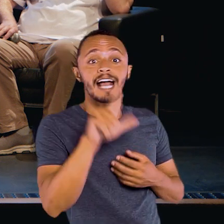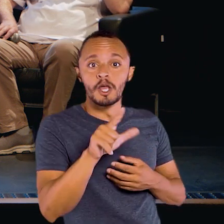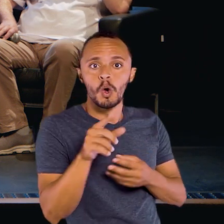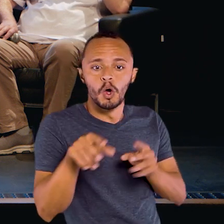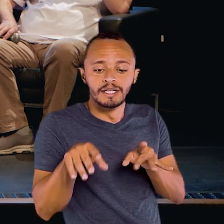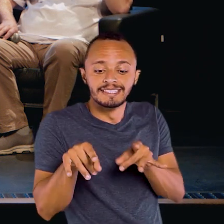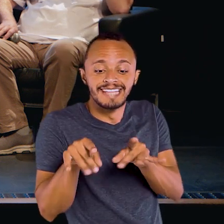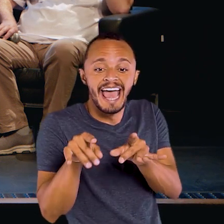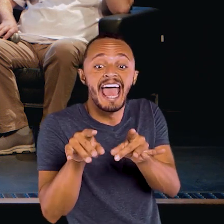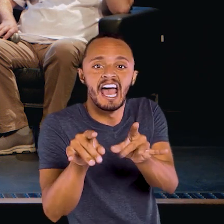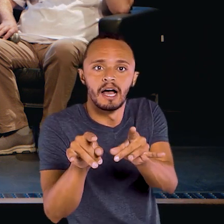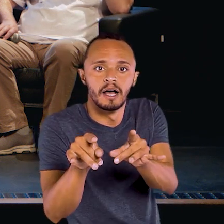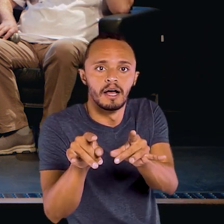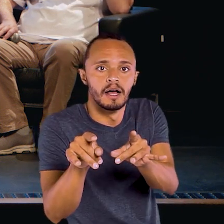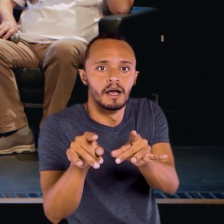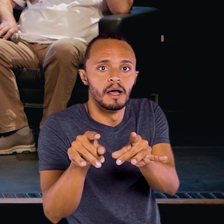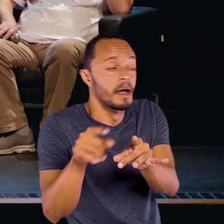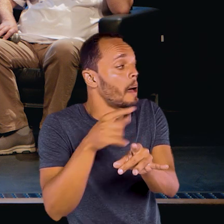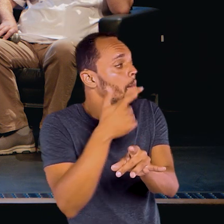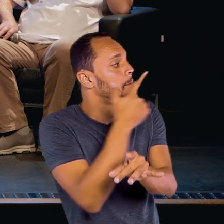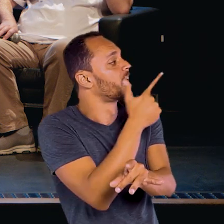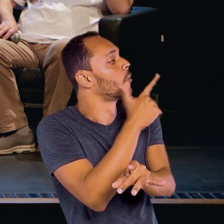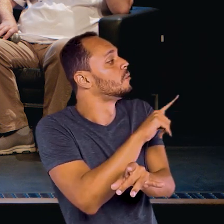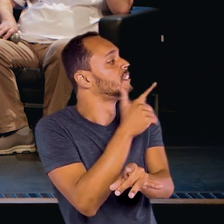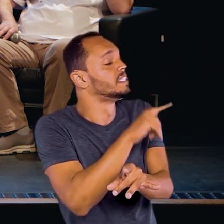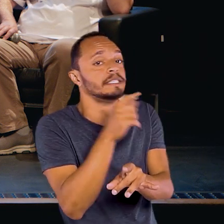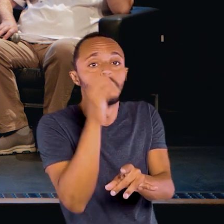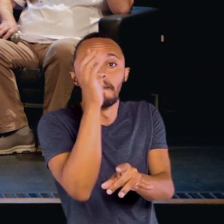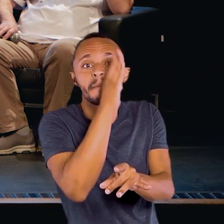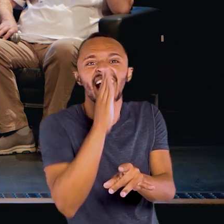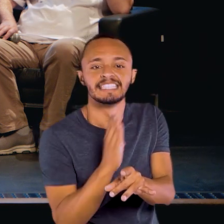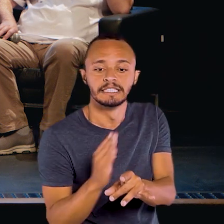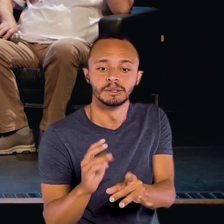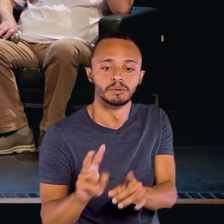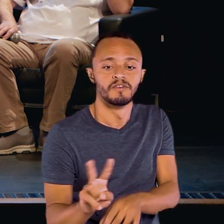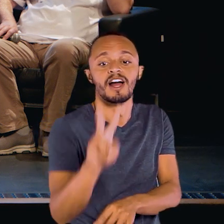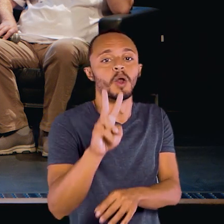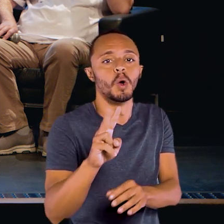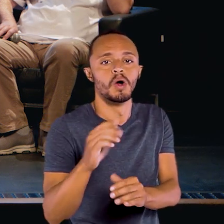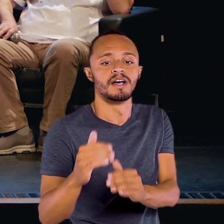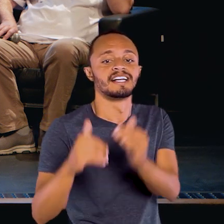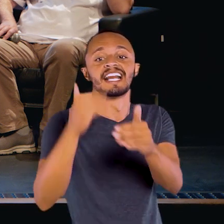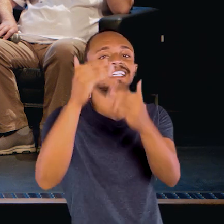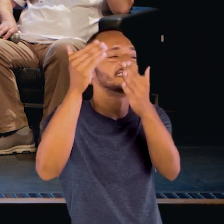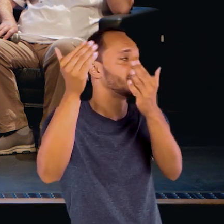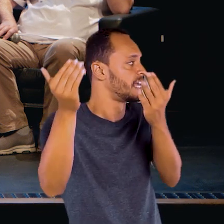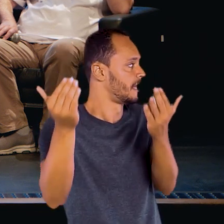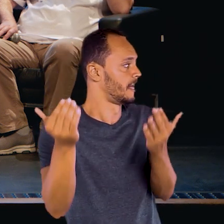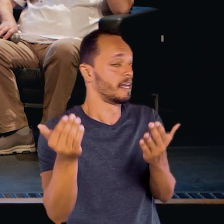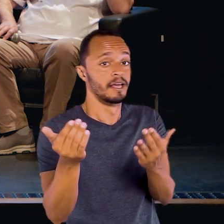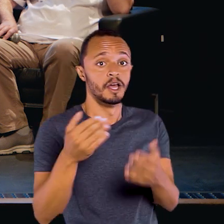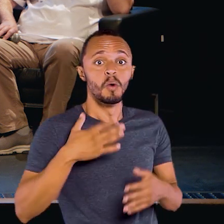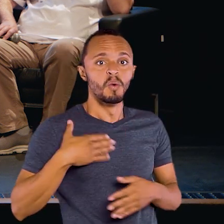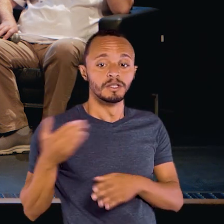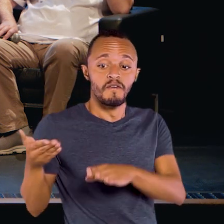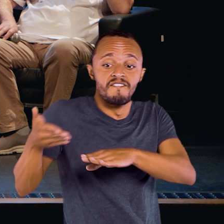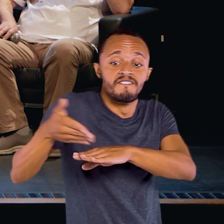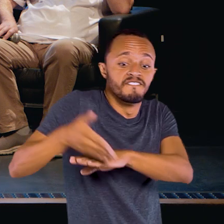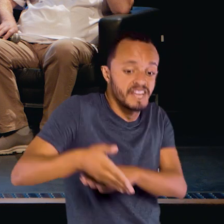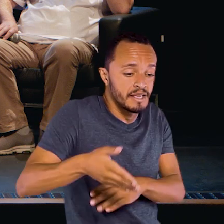engrandecer o país, para fazer o Brasil crescer. Quando eu vim morar aqui, nada disso